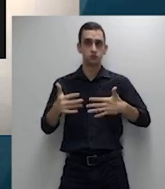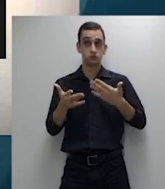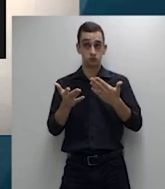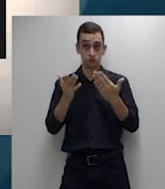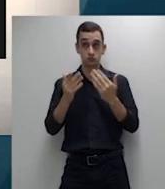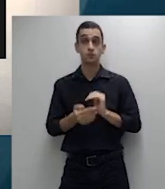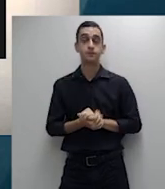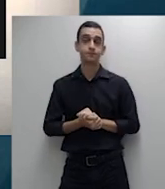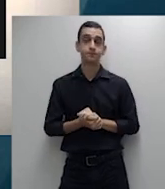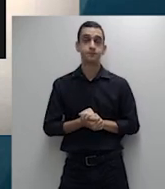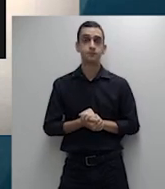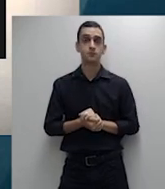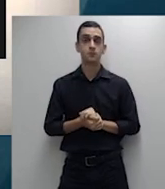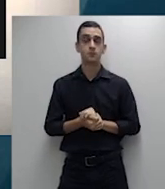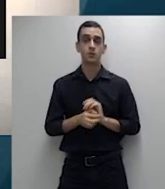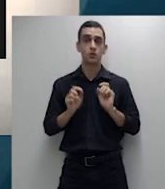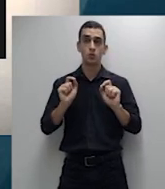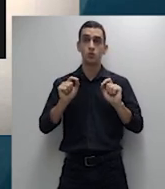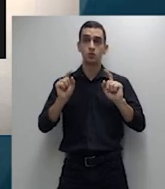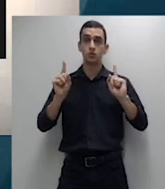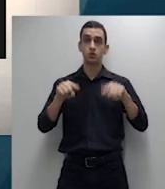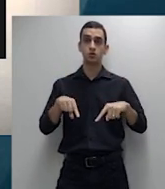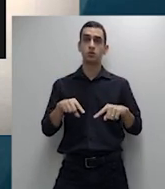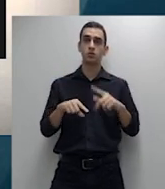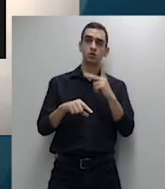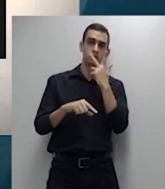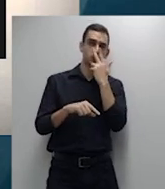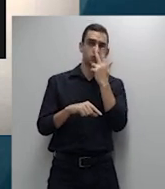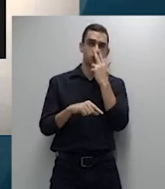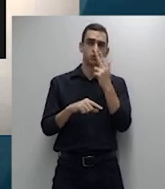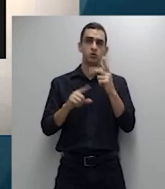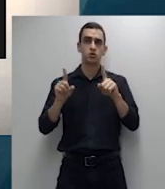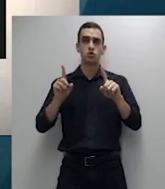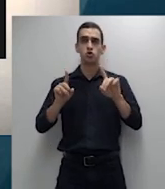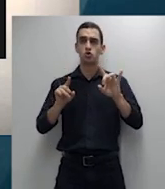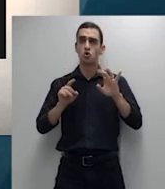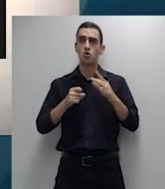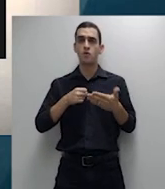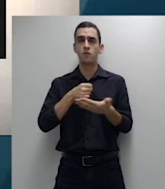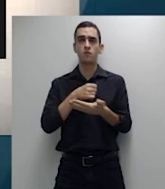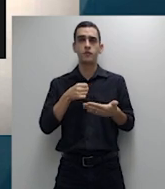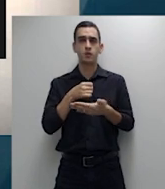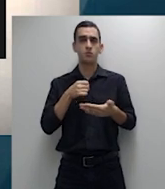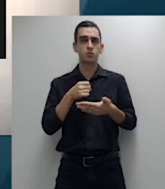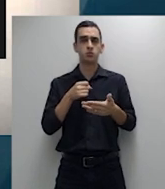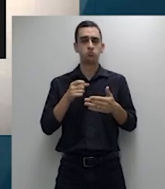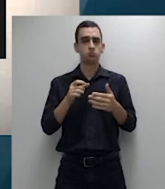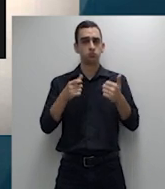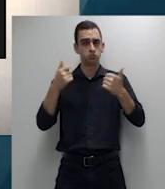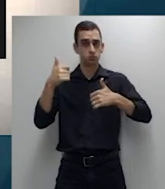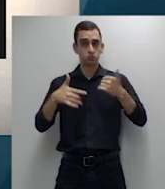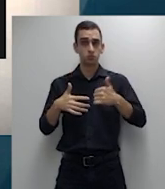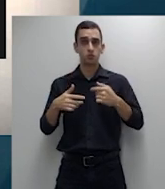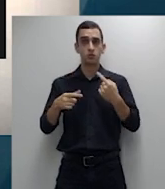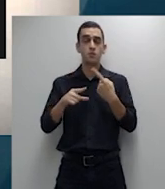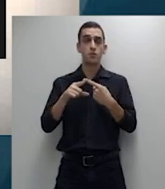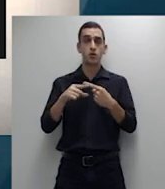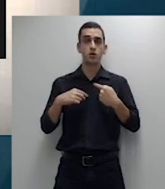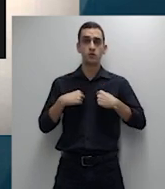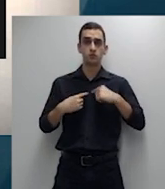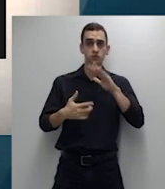quanto a pequena ressalva de fundamentação é porque a leitura que faz